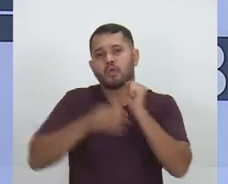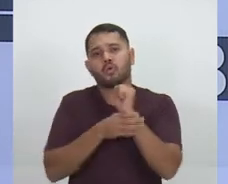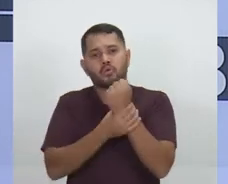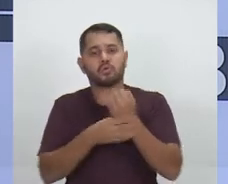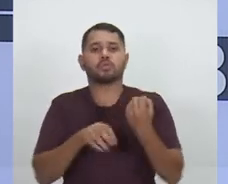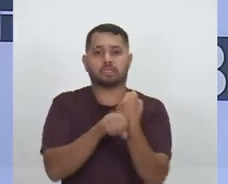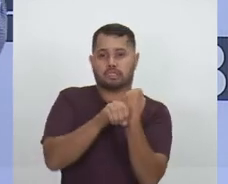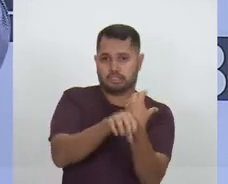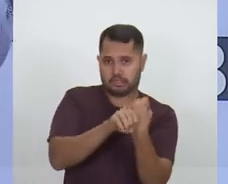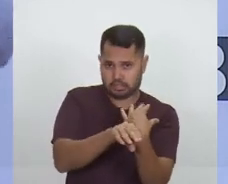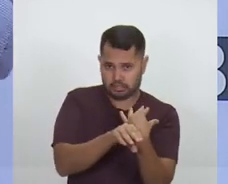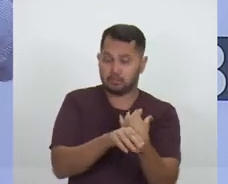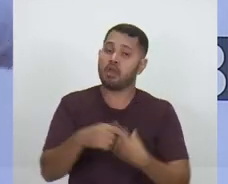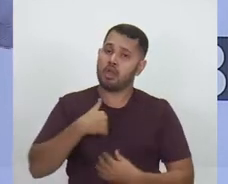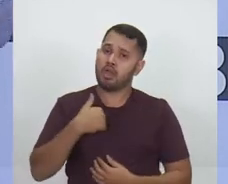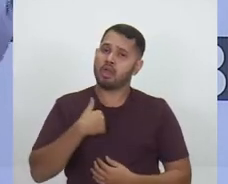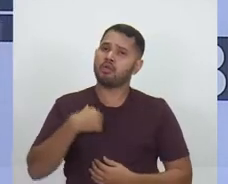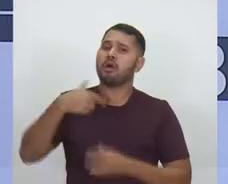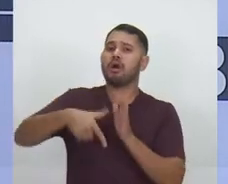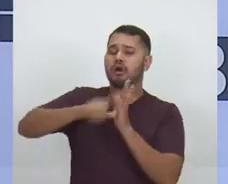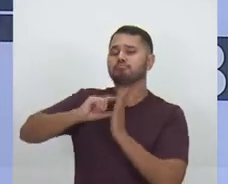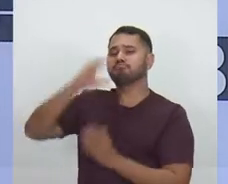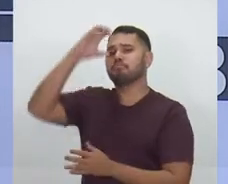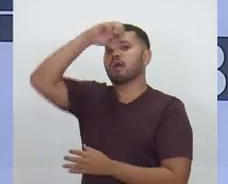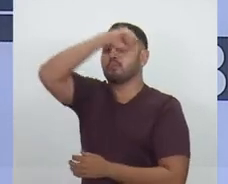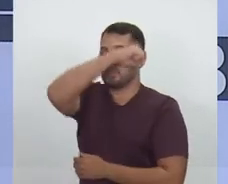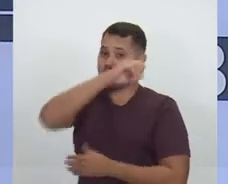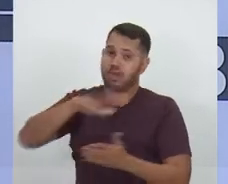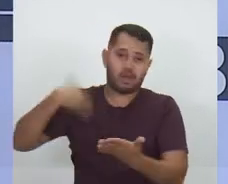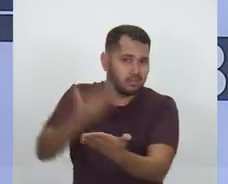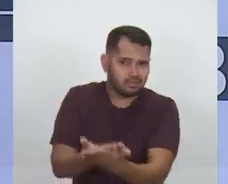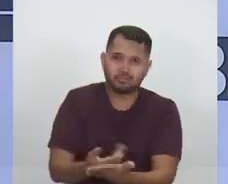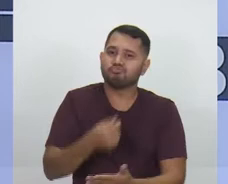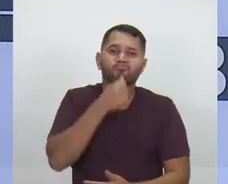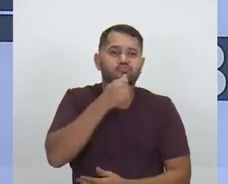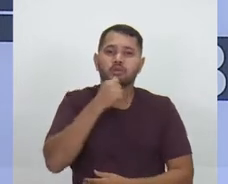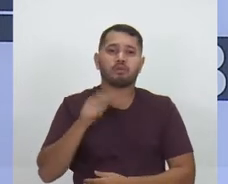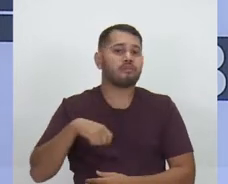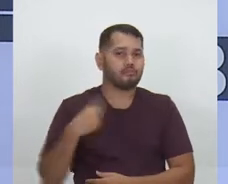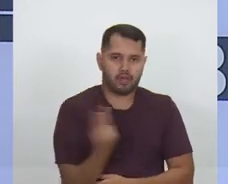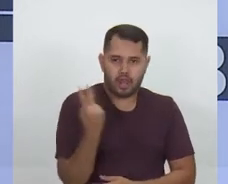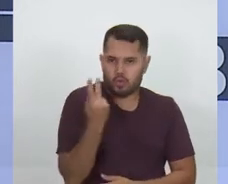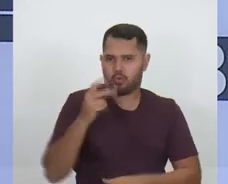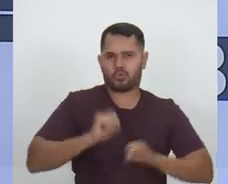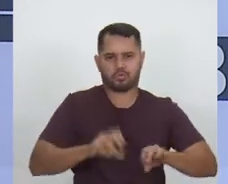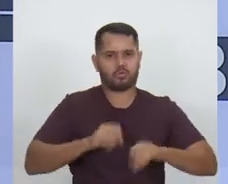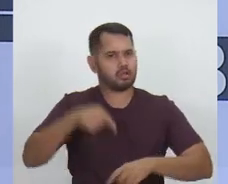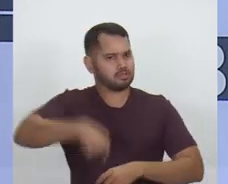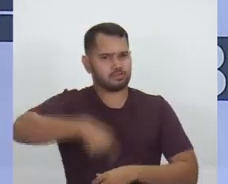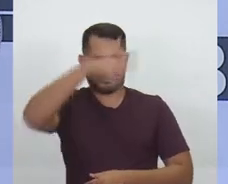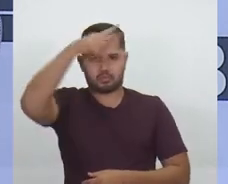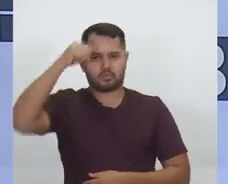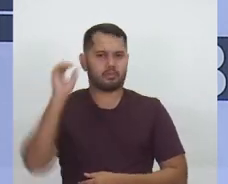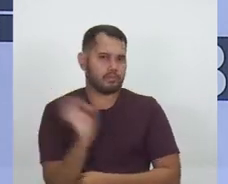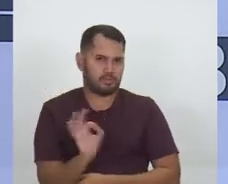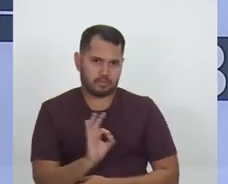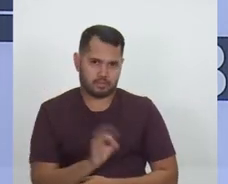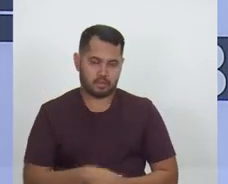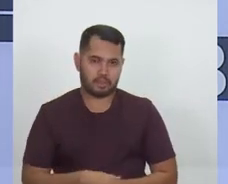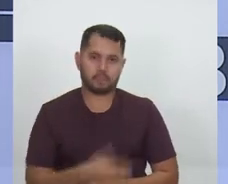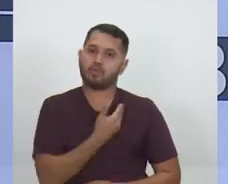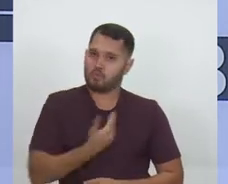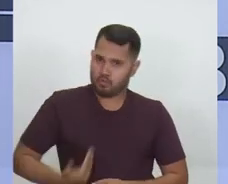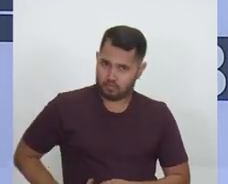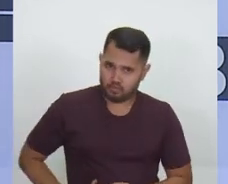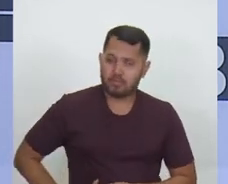e aprendizado eu aprendi e eu entendo que até hoje não se deu o valor necessário para a educação do estado do amazonas os governantes